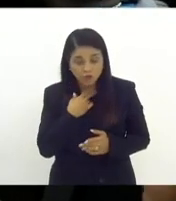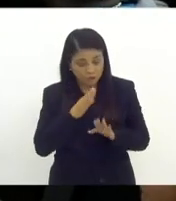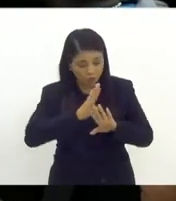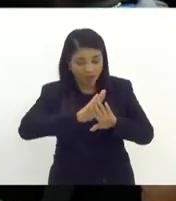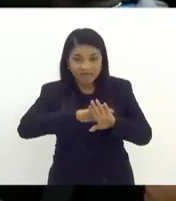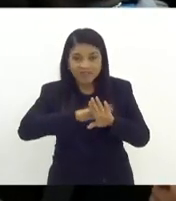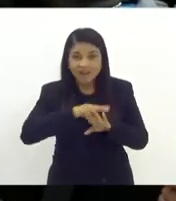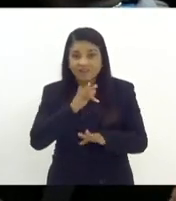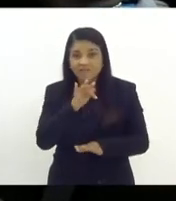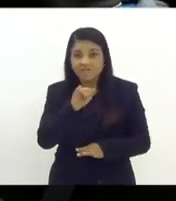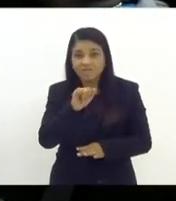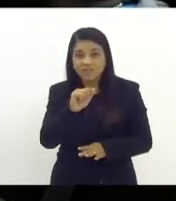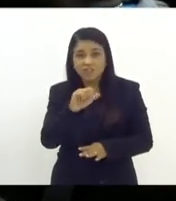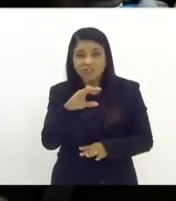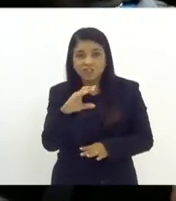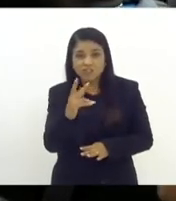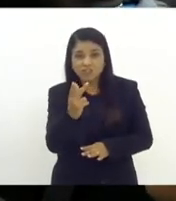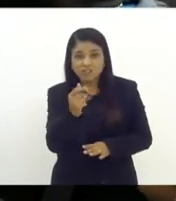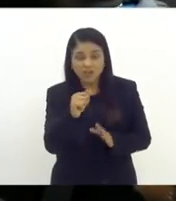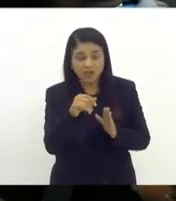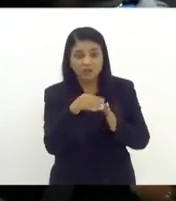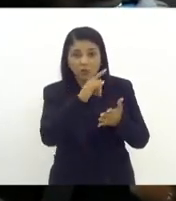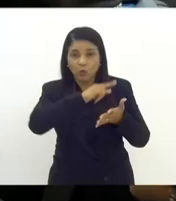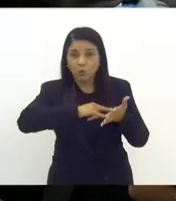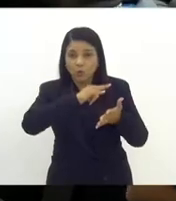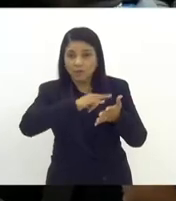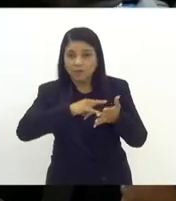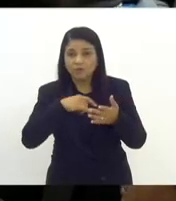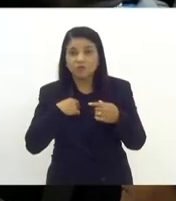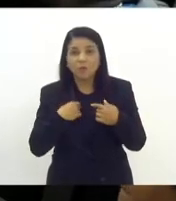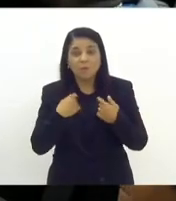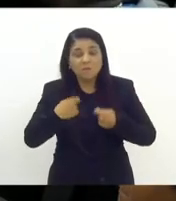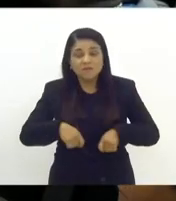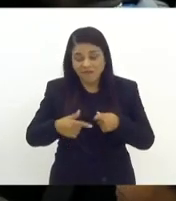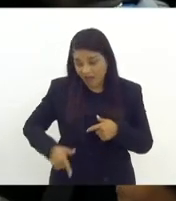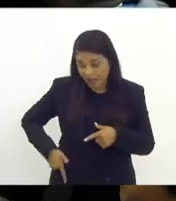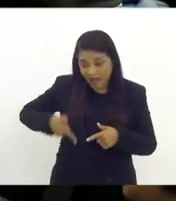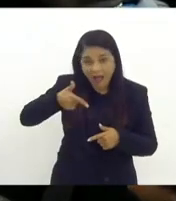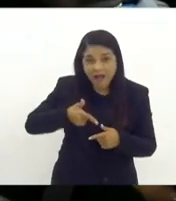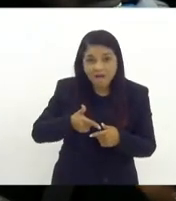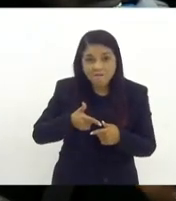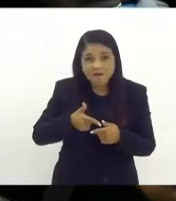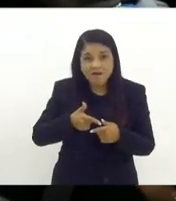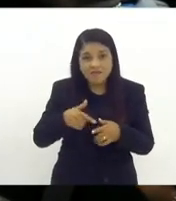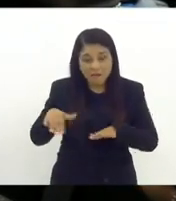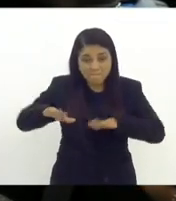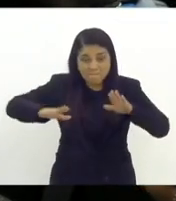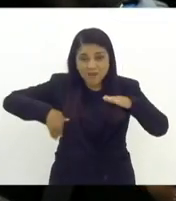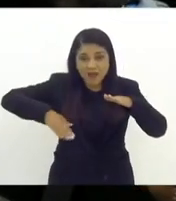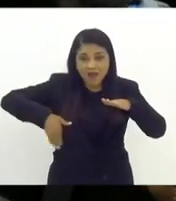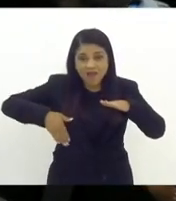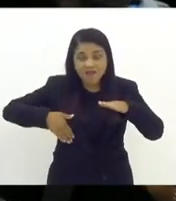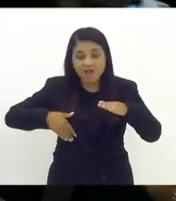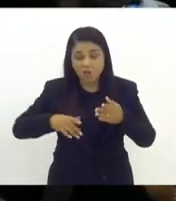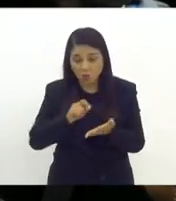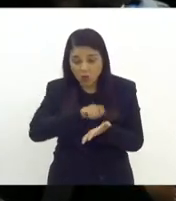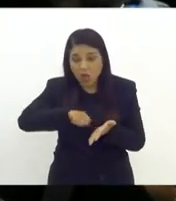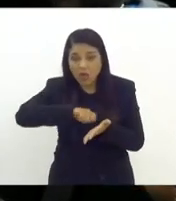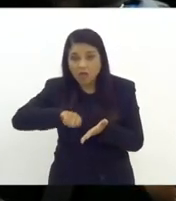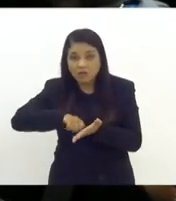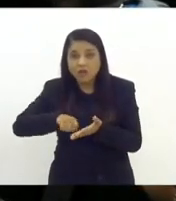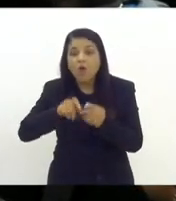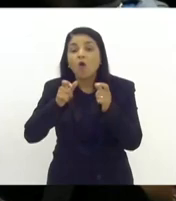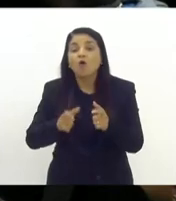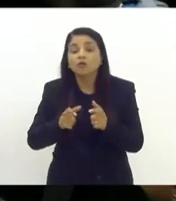não nada o povo dele ele disse que eu tinha que acautelar as armas numa praia e perguntando onde é que era minha rota de fuga